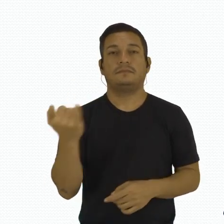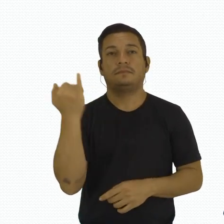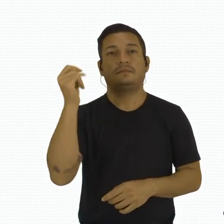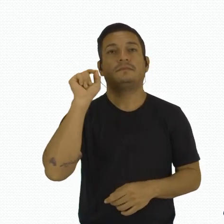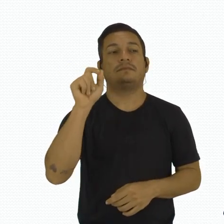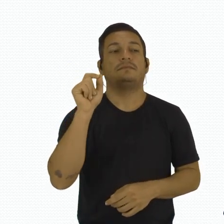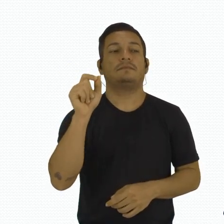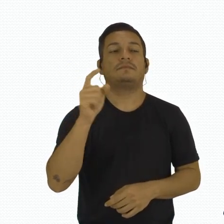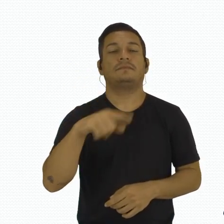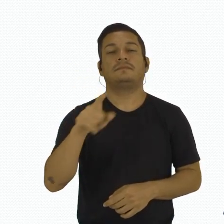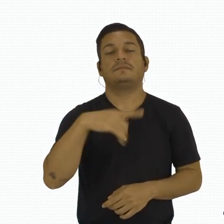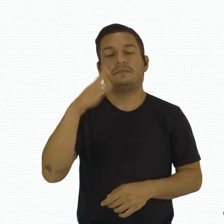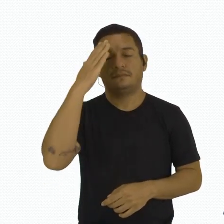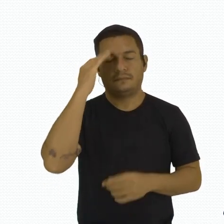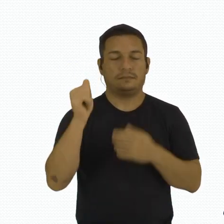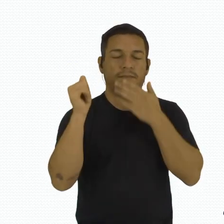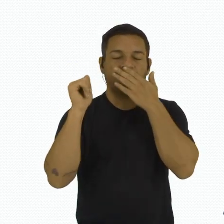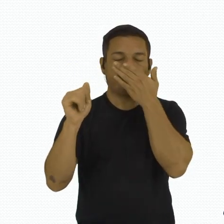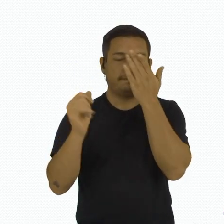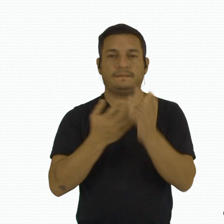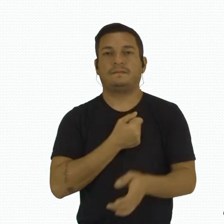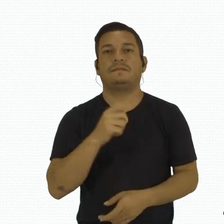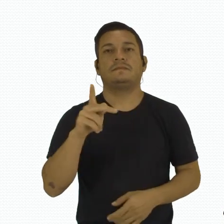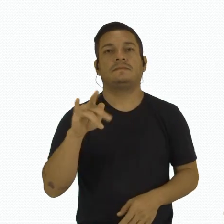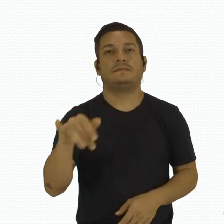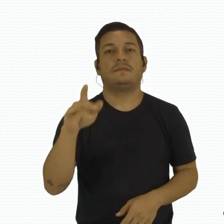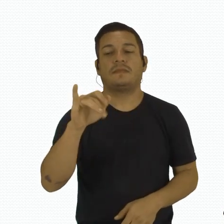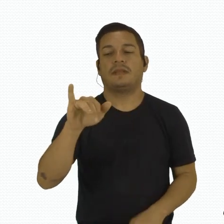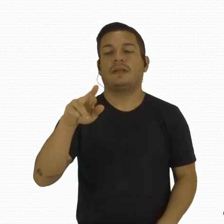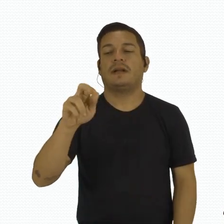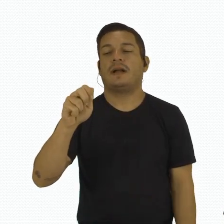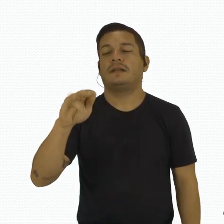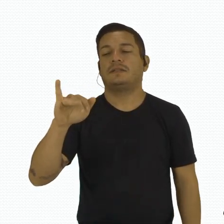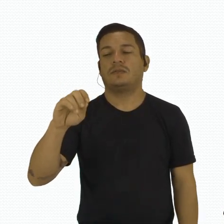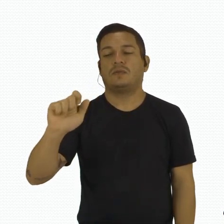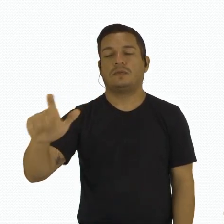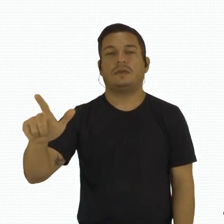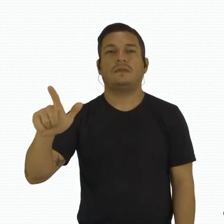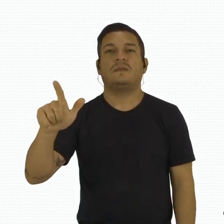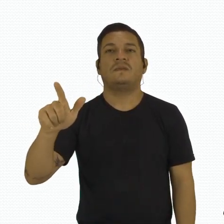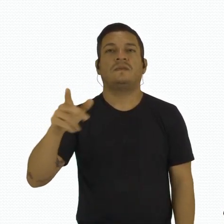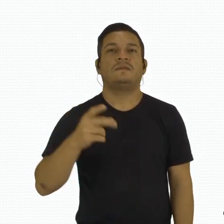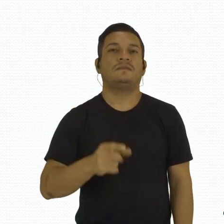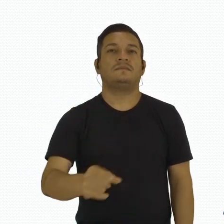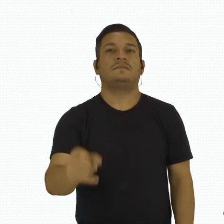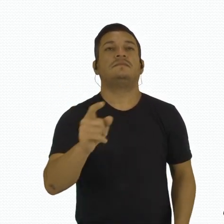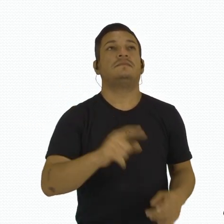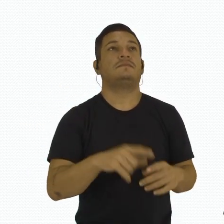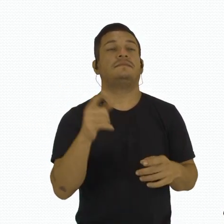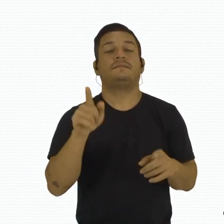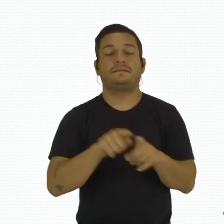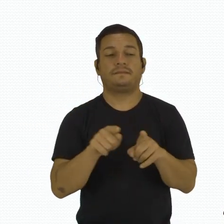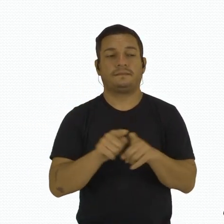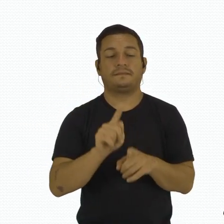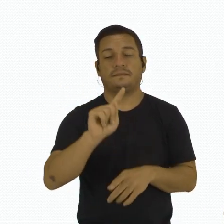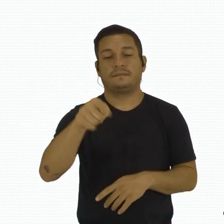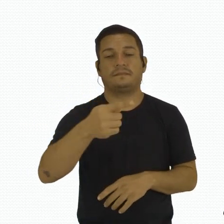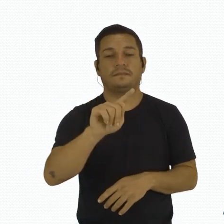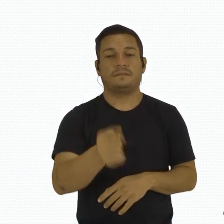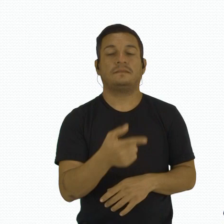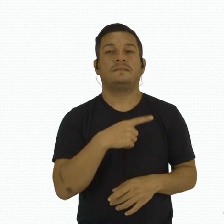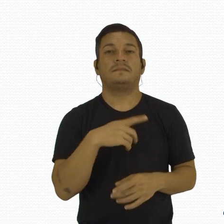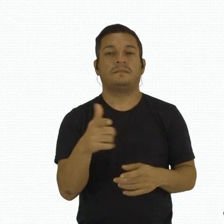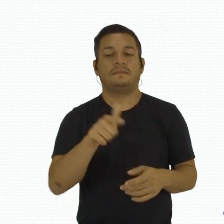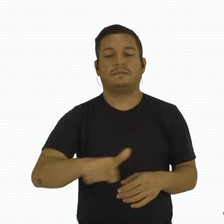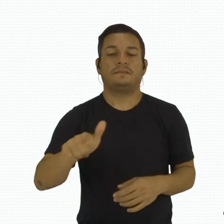importante é que você saiba que o número π ele é um número irracional, ou seja, é um decimal infinito e as casas decimais após a vírgula elas